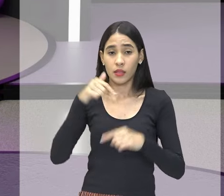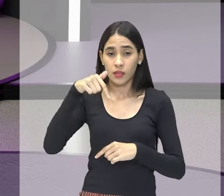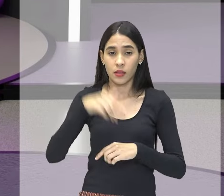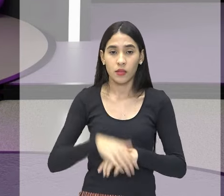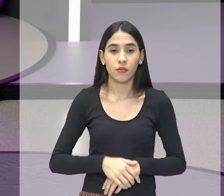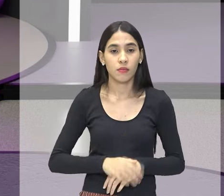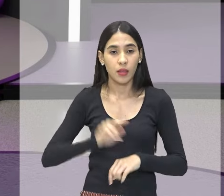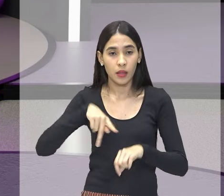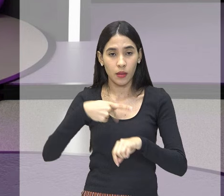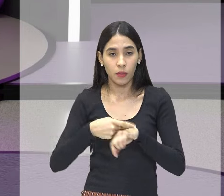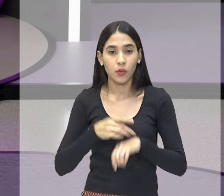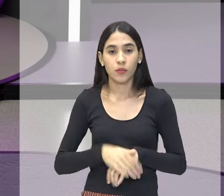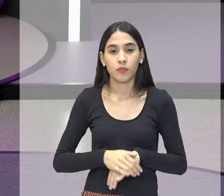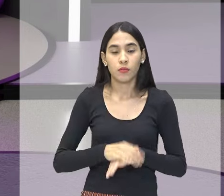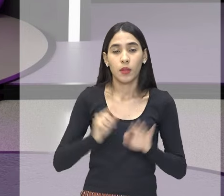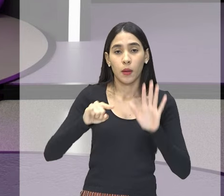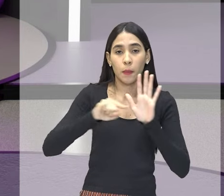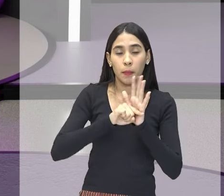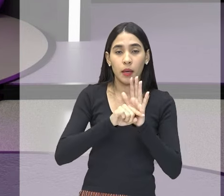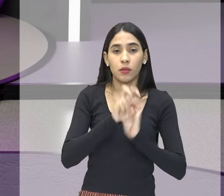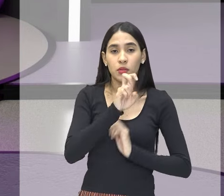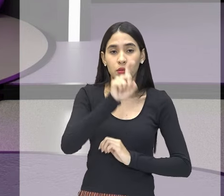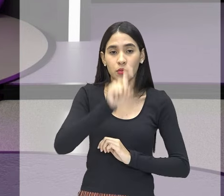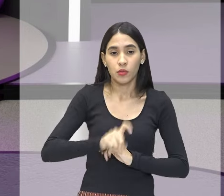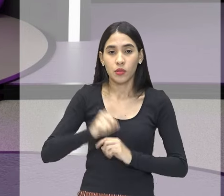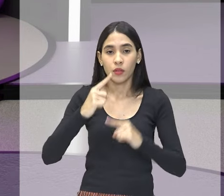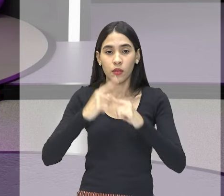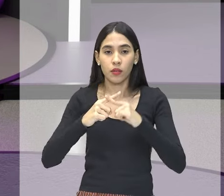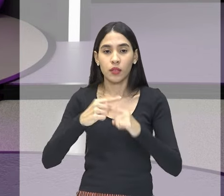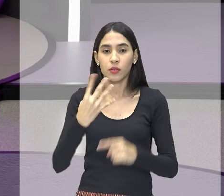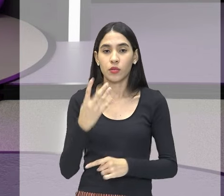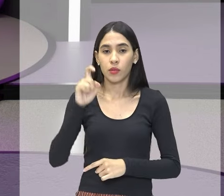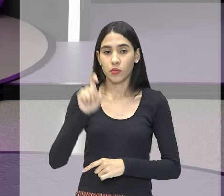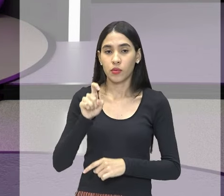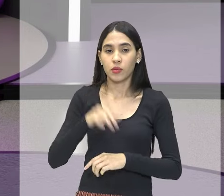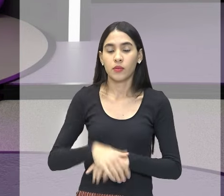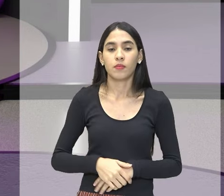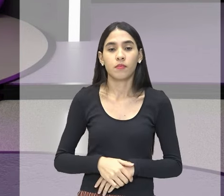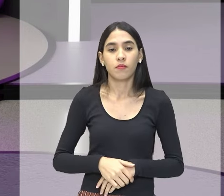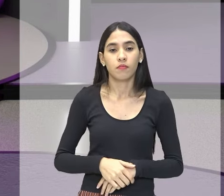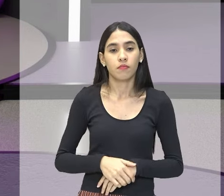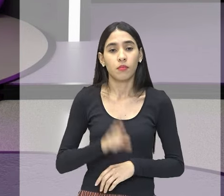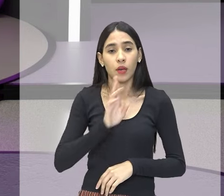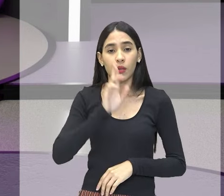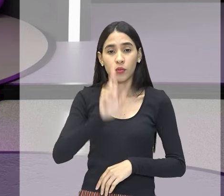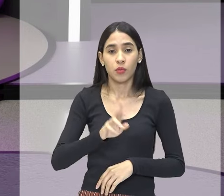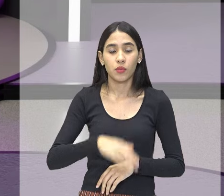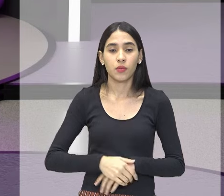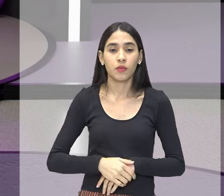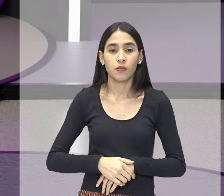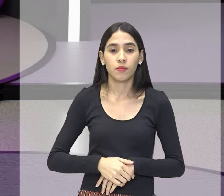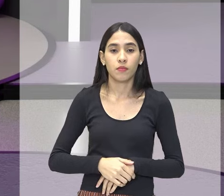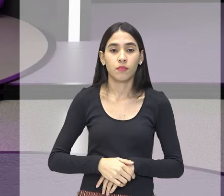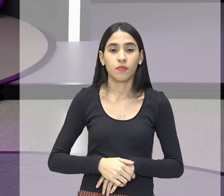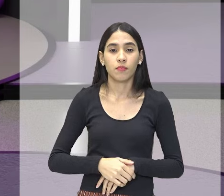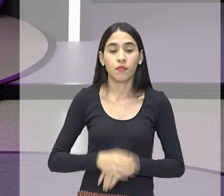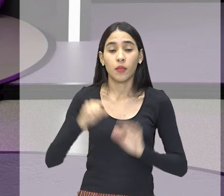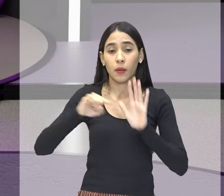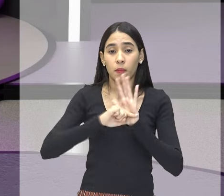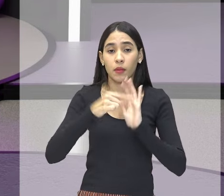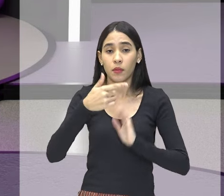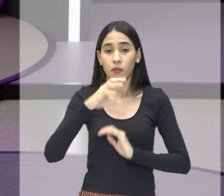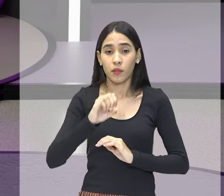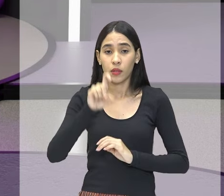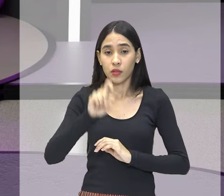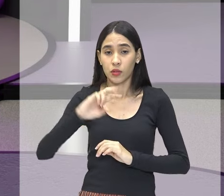exemplo, menos 5x multiplicado por 4x. E lá o resultado final aparece menos 20.